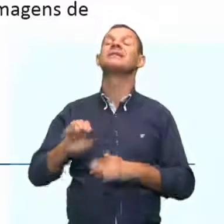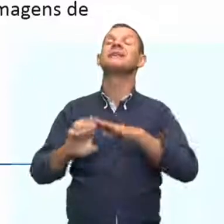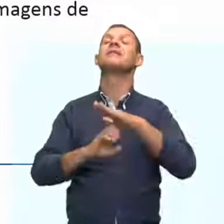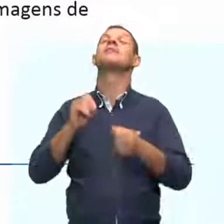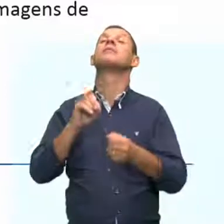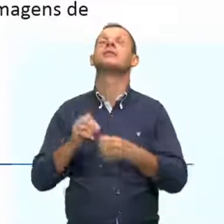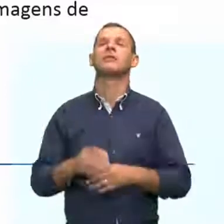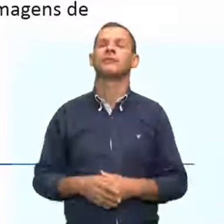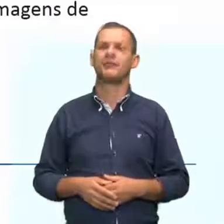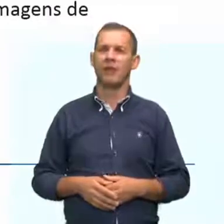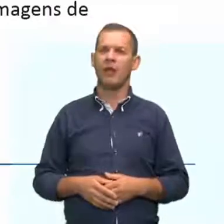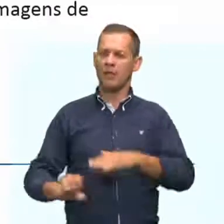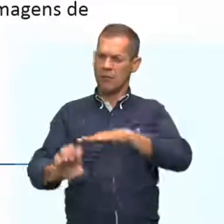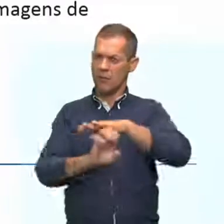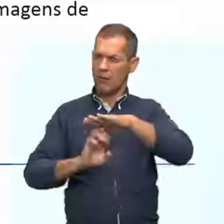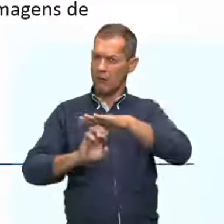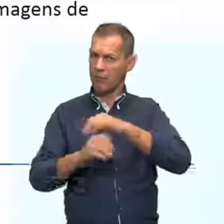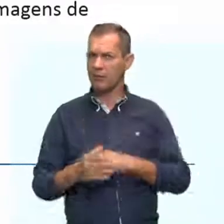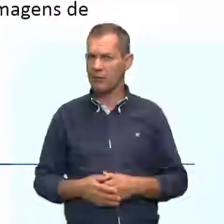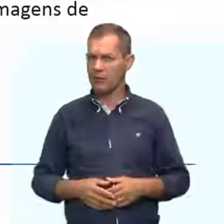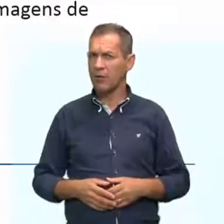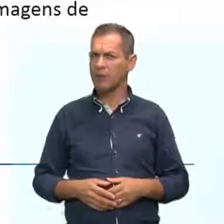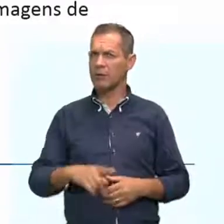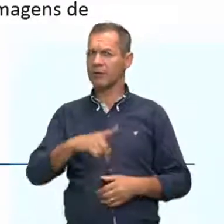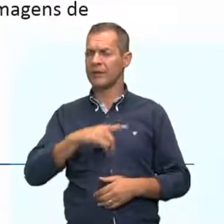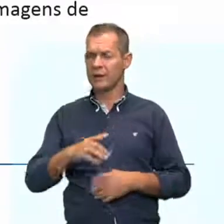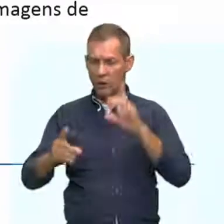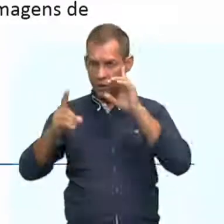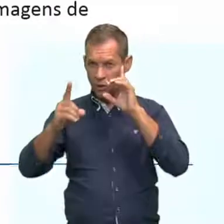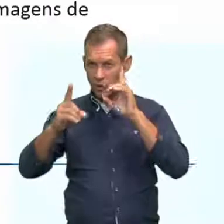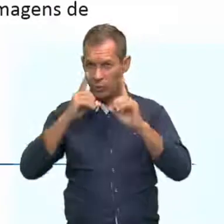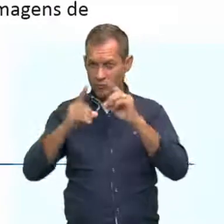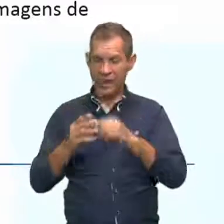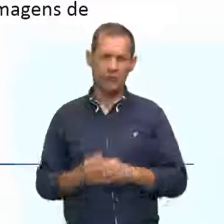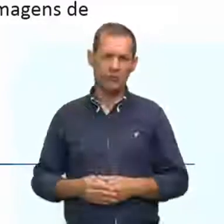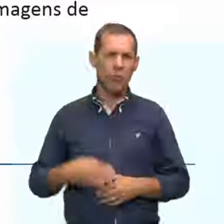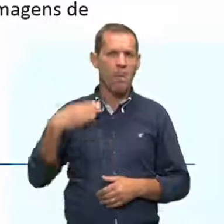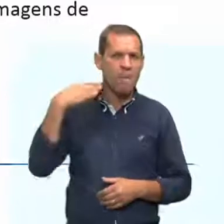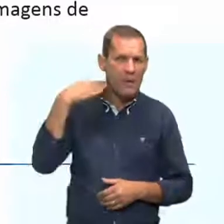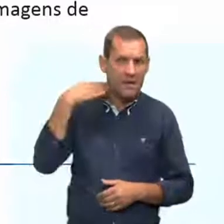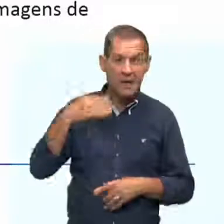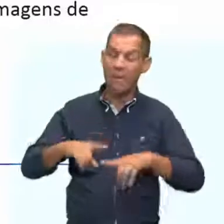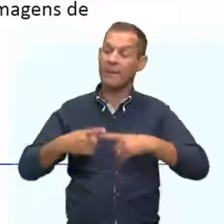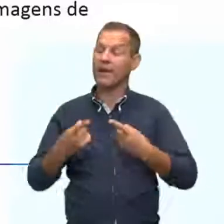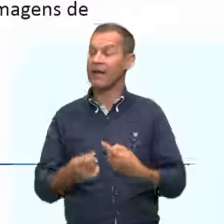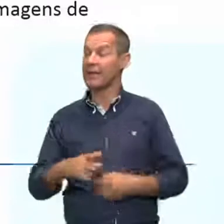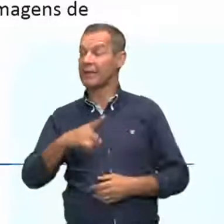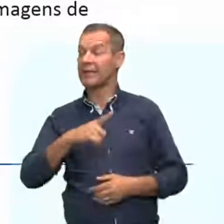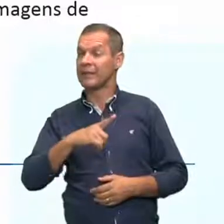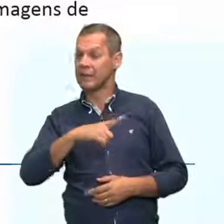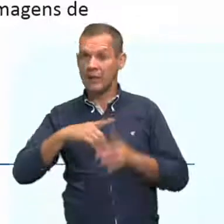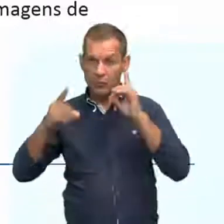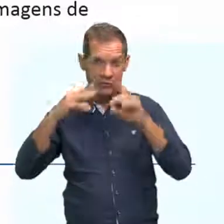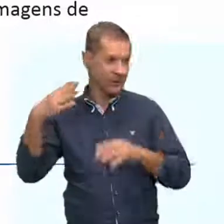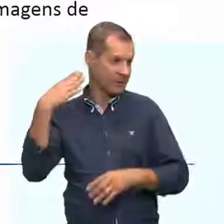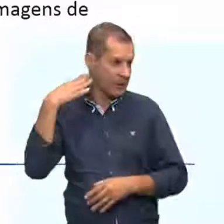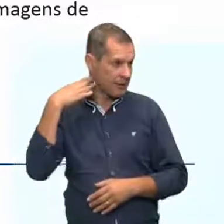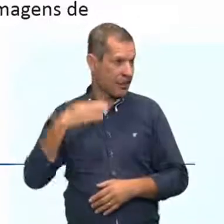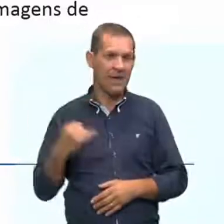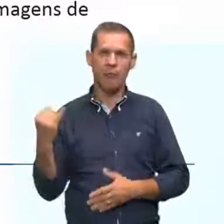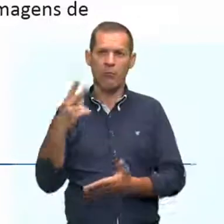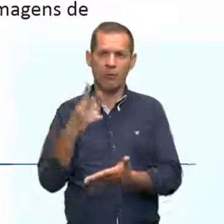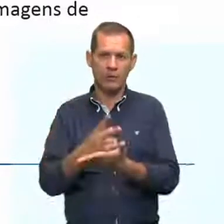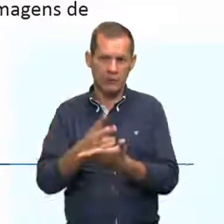empresa faz? Essa empresa, ela lida com dados financeiros. Então, falando de dados financeiros, é